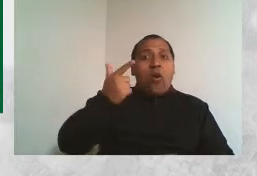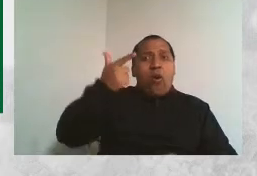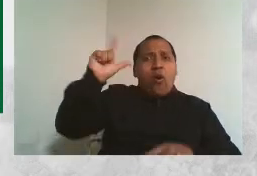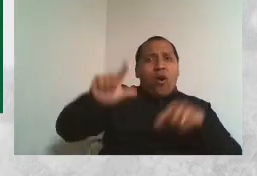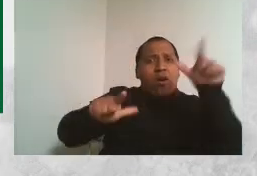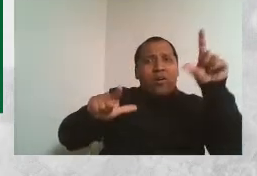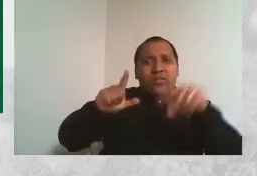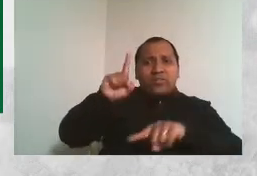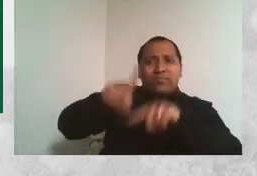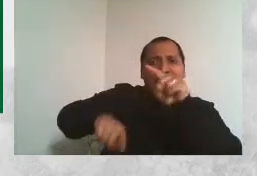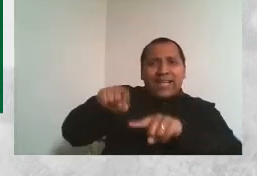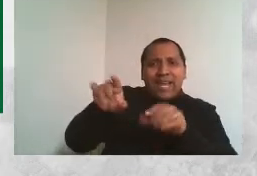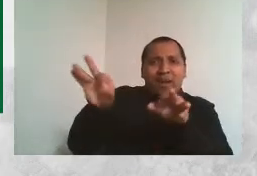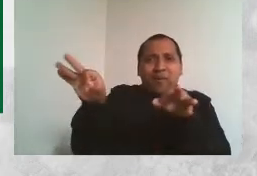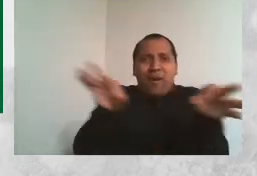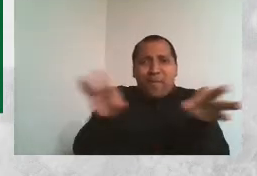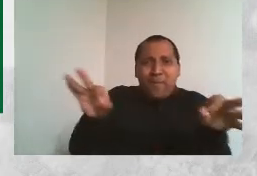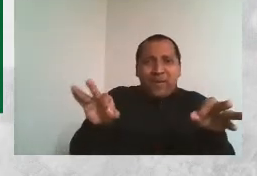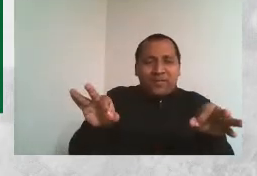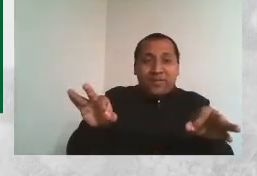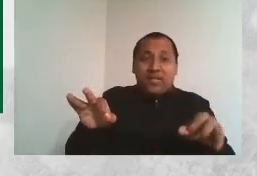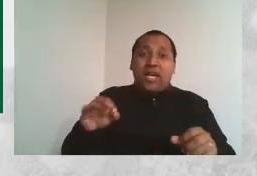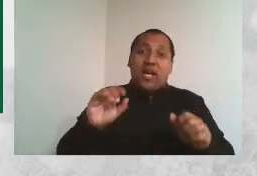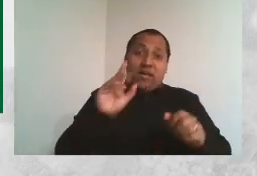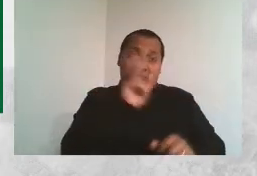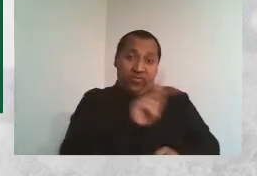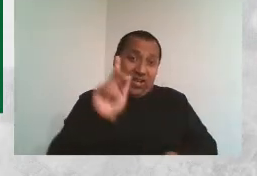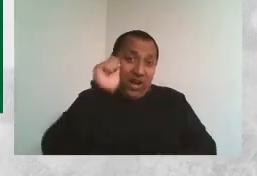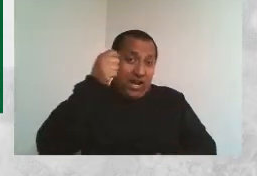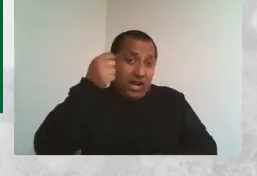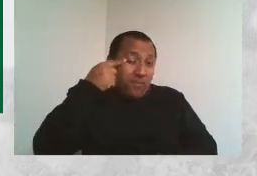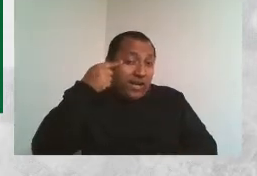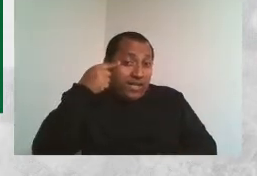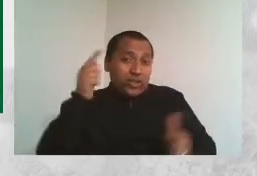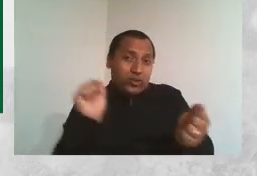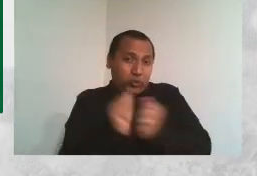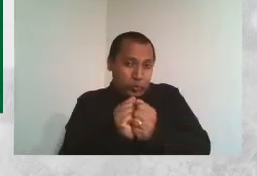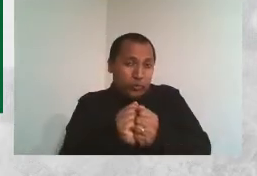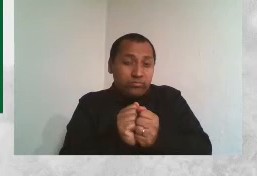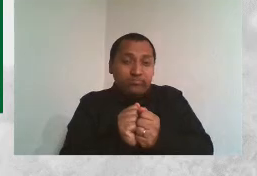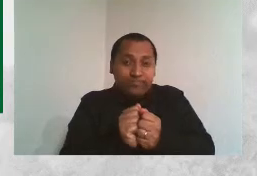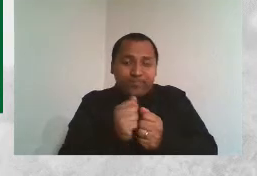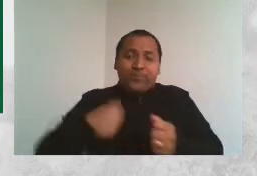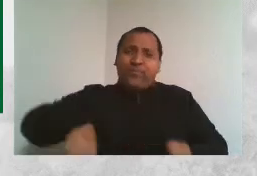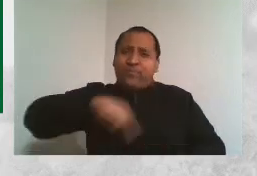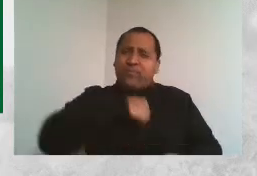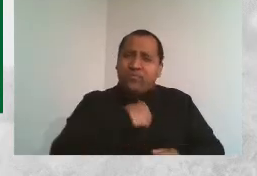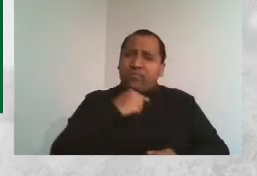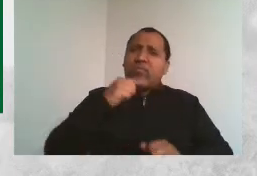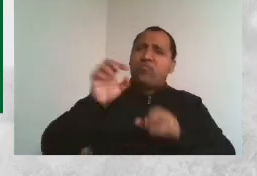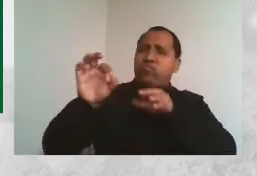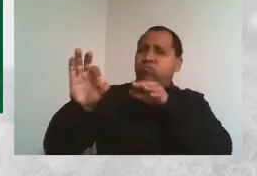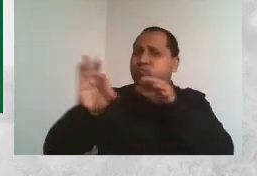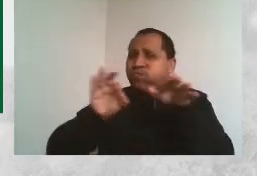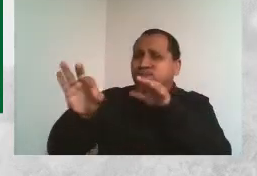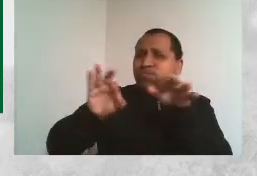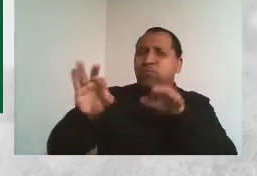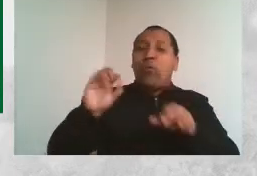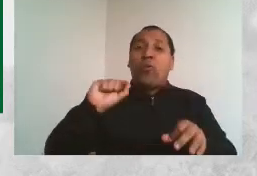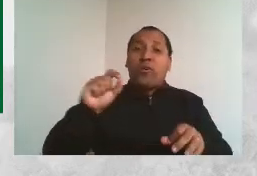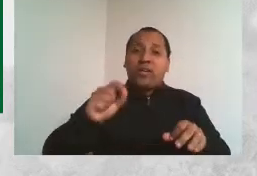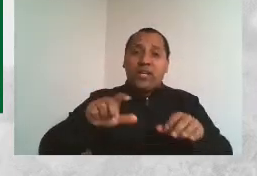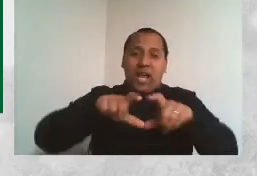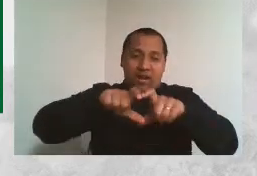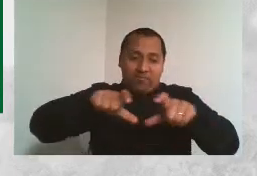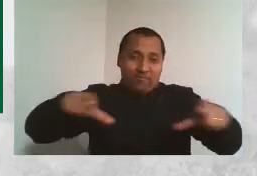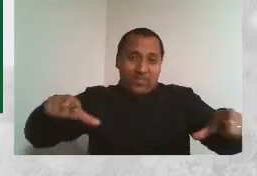materiais. Também em parceria com a professora Amélia, ela coordenou a construção de pranchas de